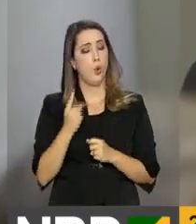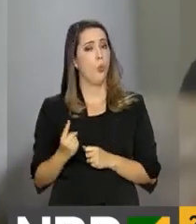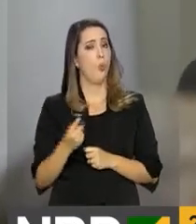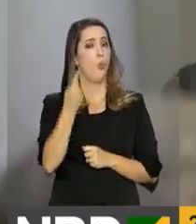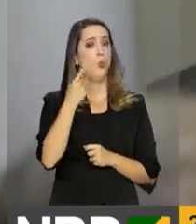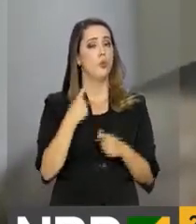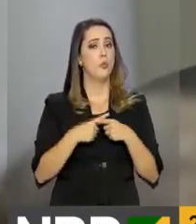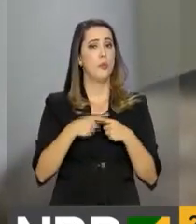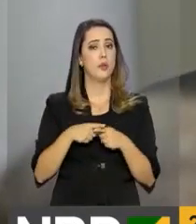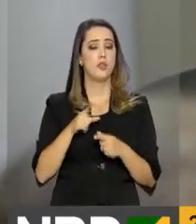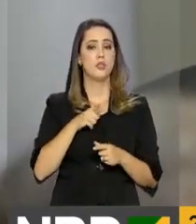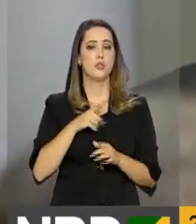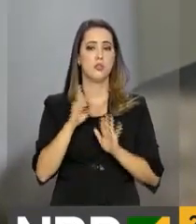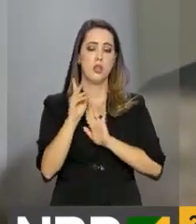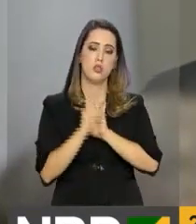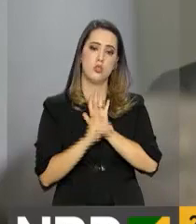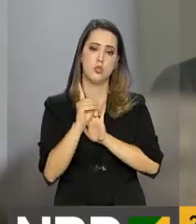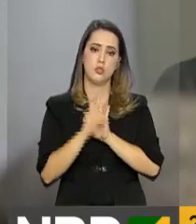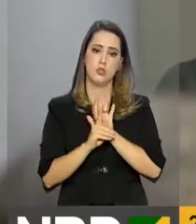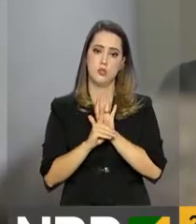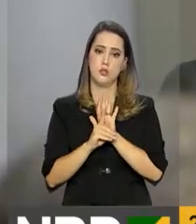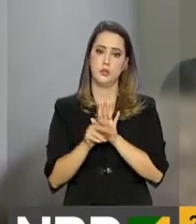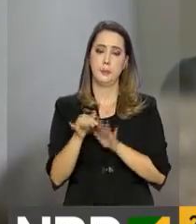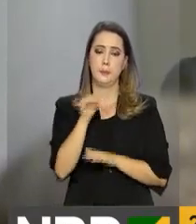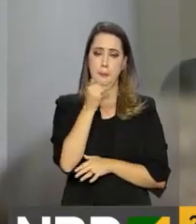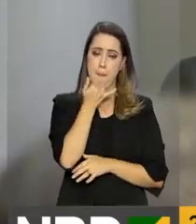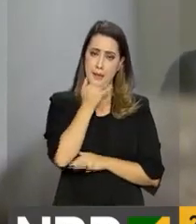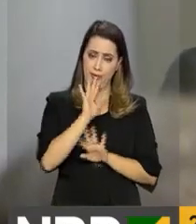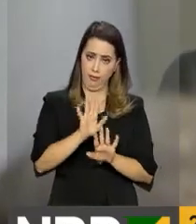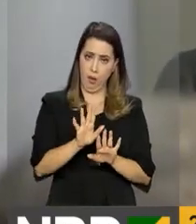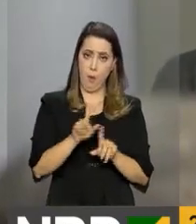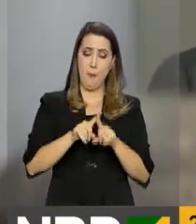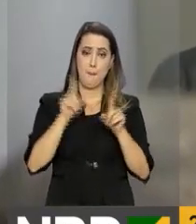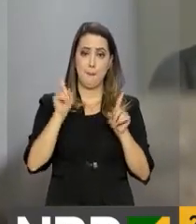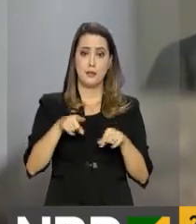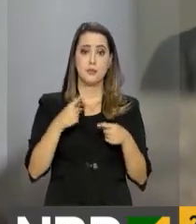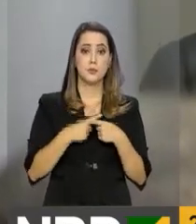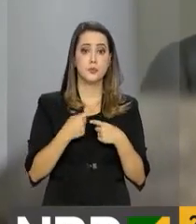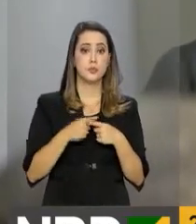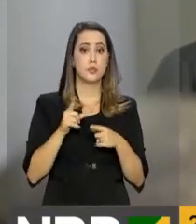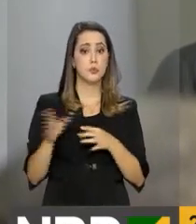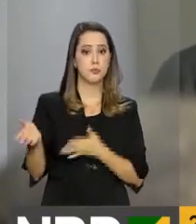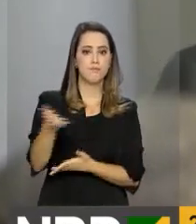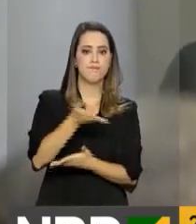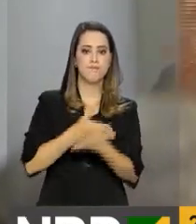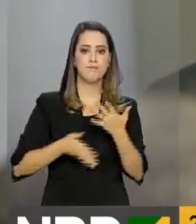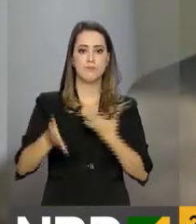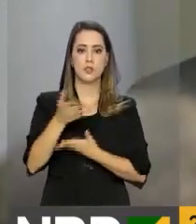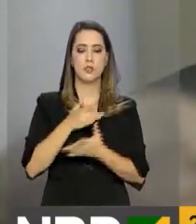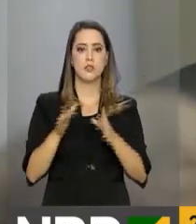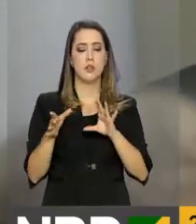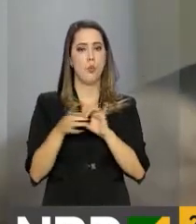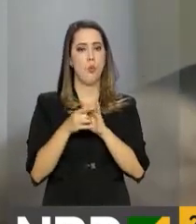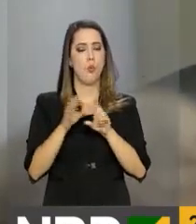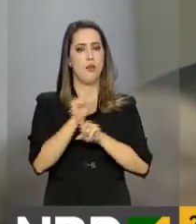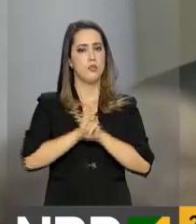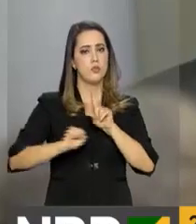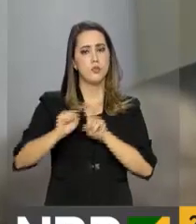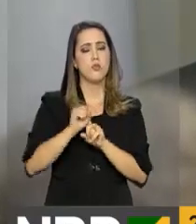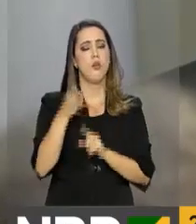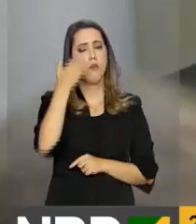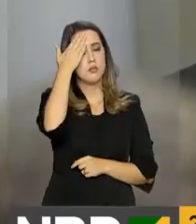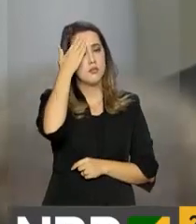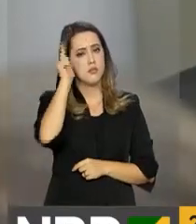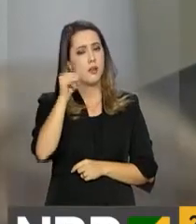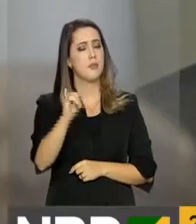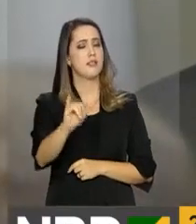direito, vou dizer, perdoe a trivialidade, é que ele regula as relações sociais, né? Você sabe que se você não fizer isso, você tem